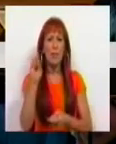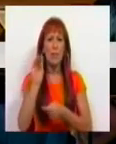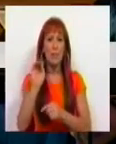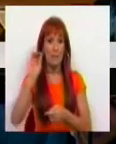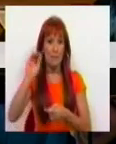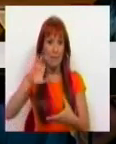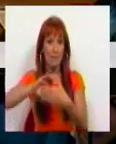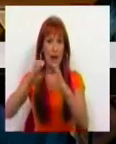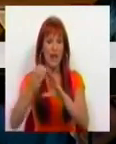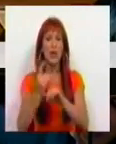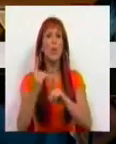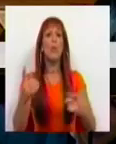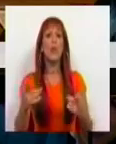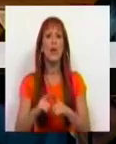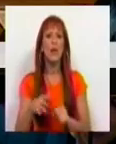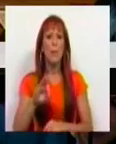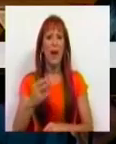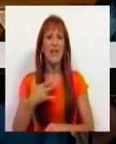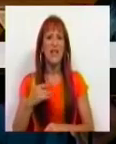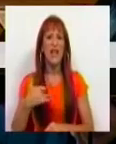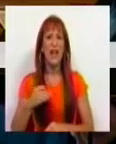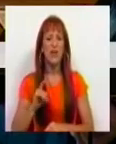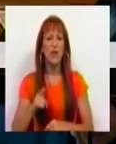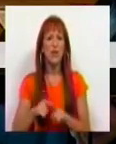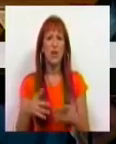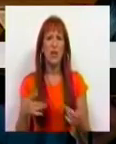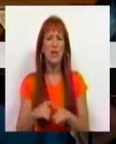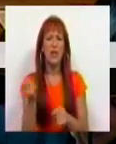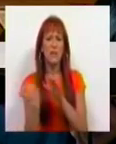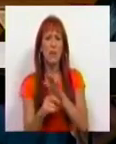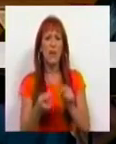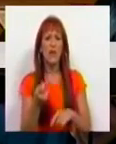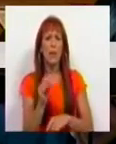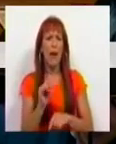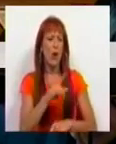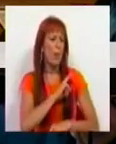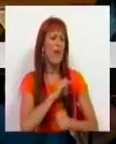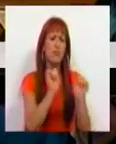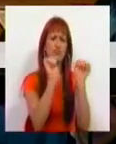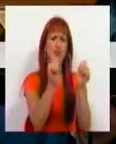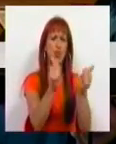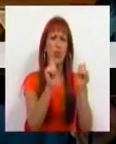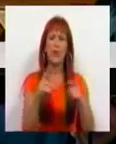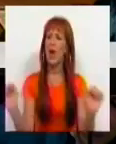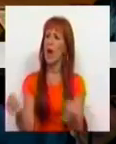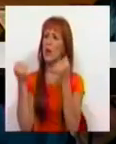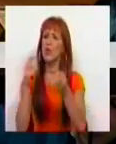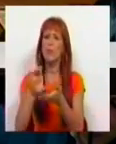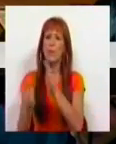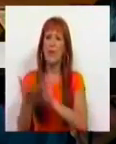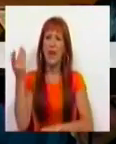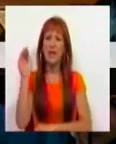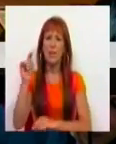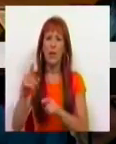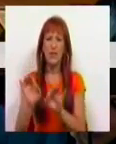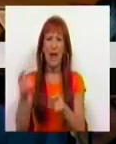da Caixa, porque para o PSD e para o CDS injetar dinheiro da banca privada, muito bem, e resgatar, recapitalizar a